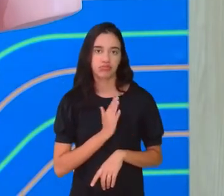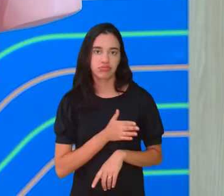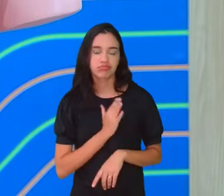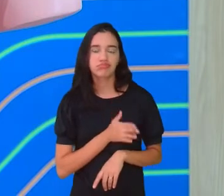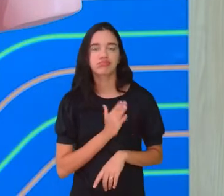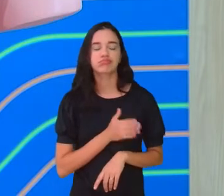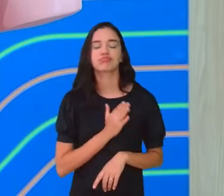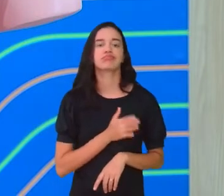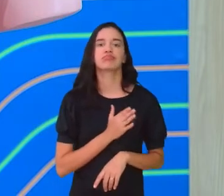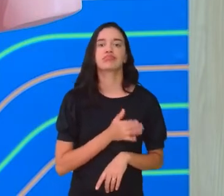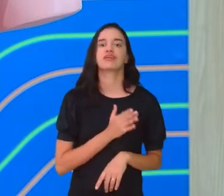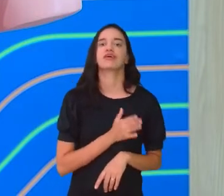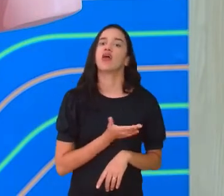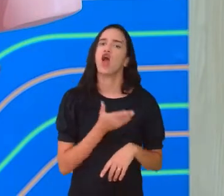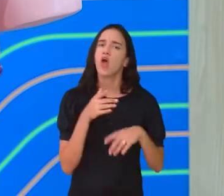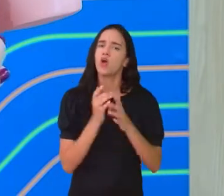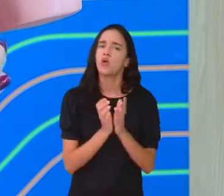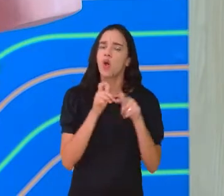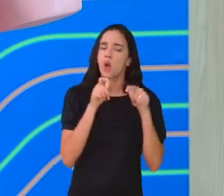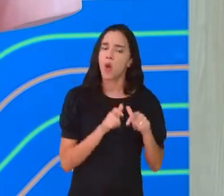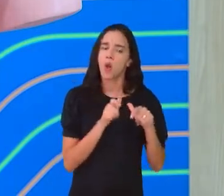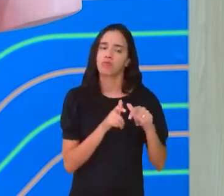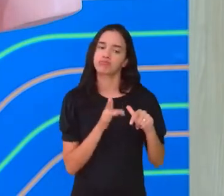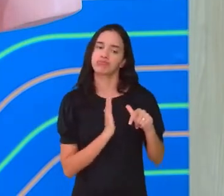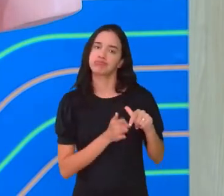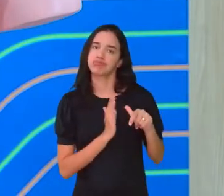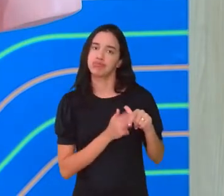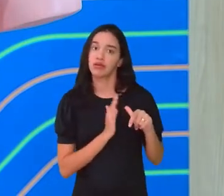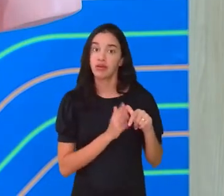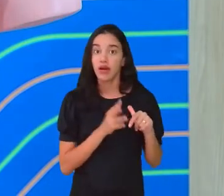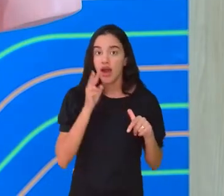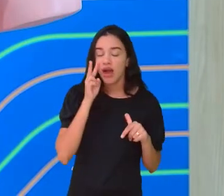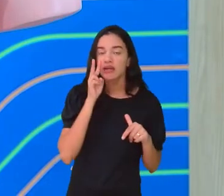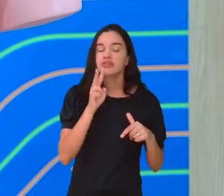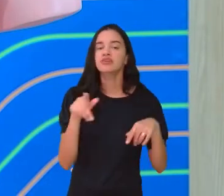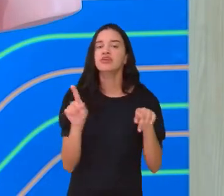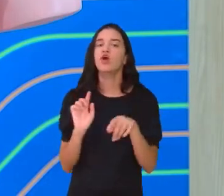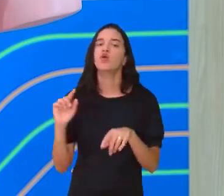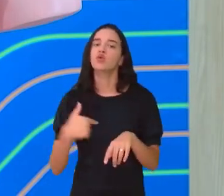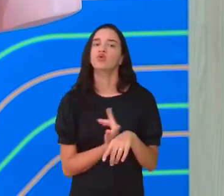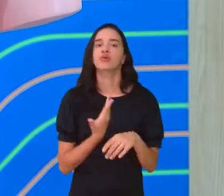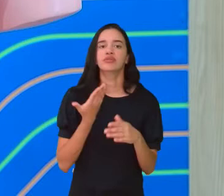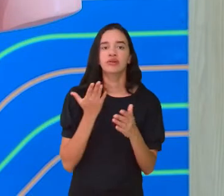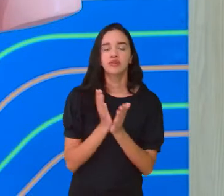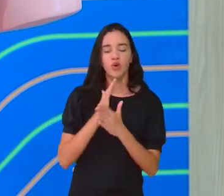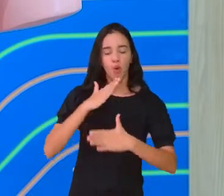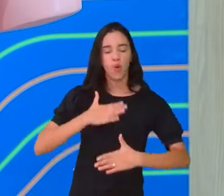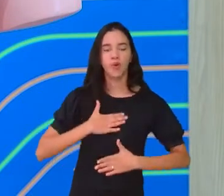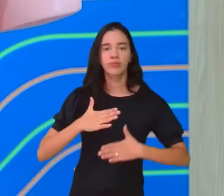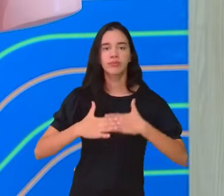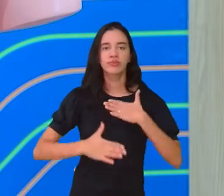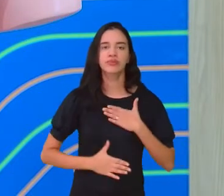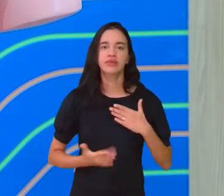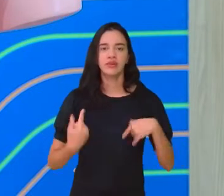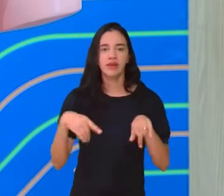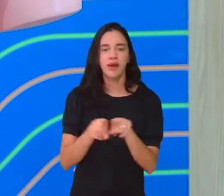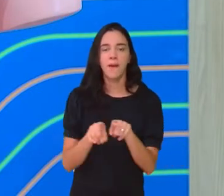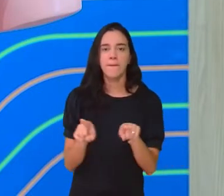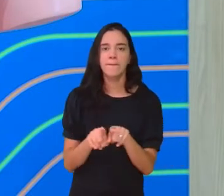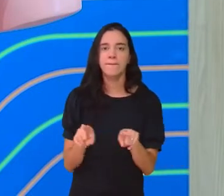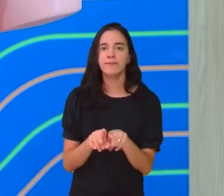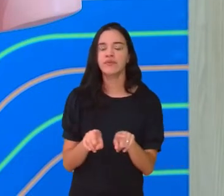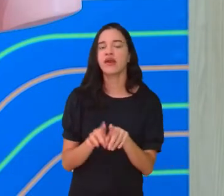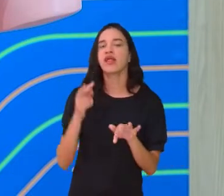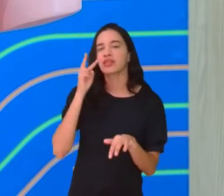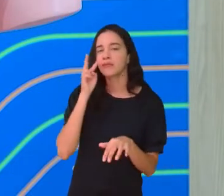um apoio aí, é um localzinho que vai ficar o coração. Vejam a questão do nosso corpo, né? A questão dos lobos, aqui também dá